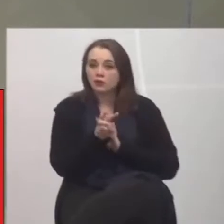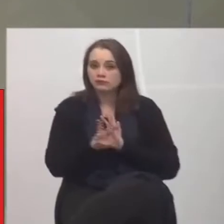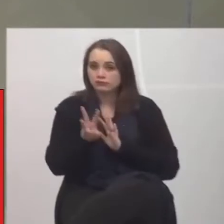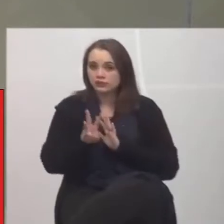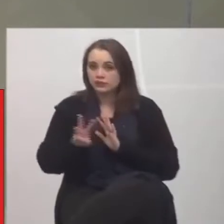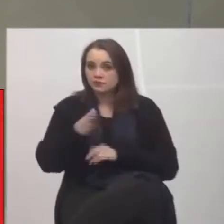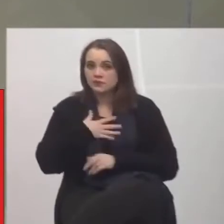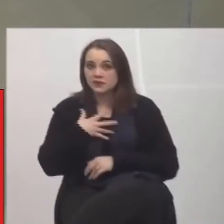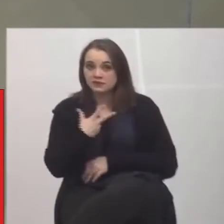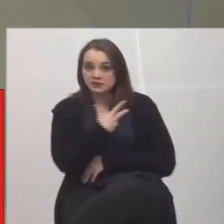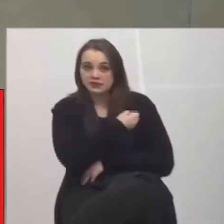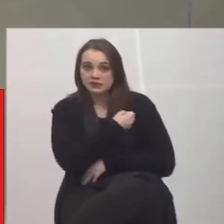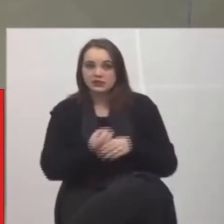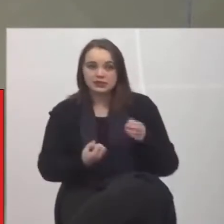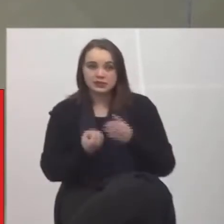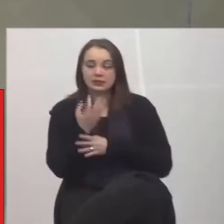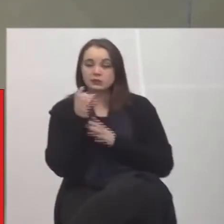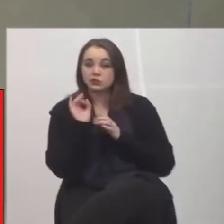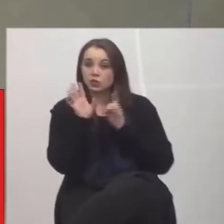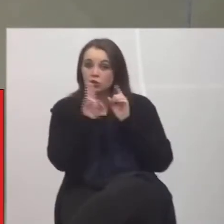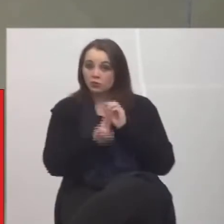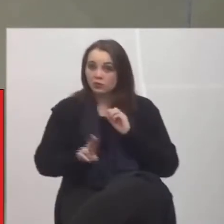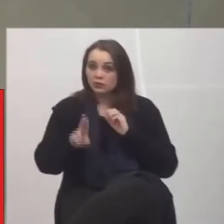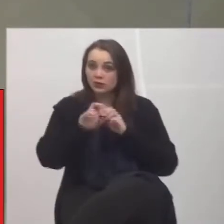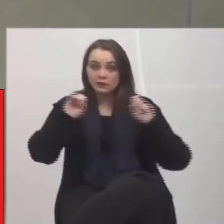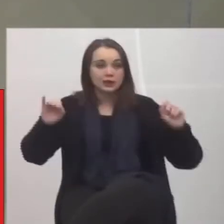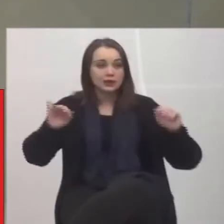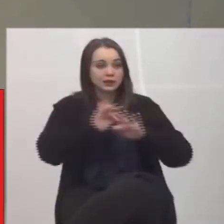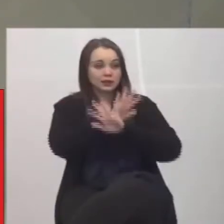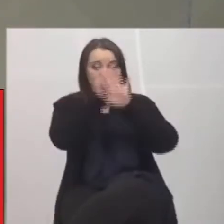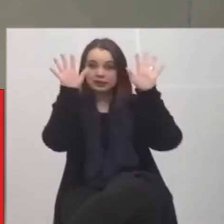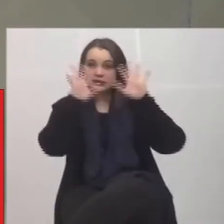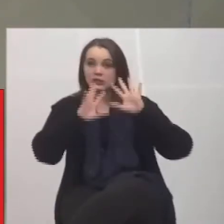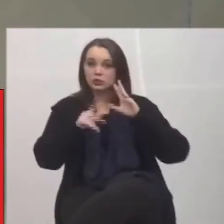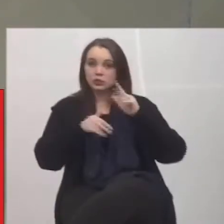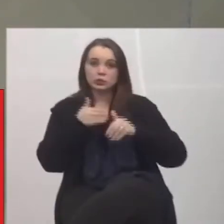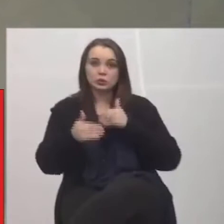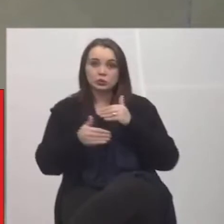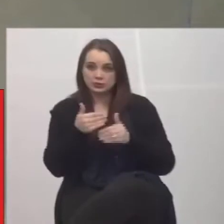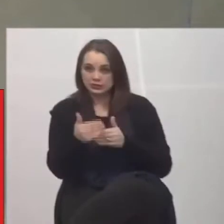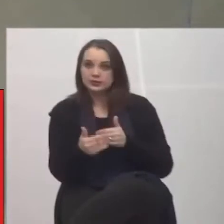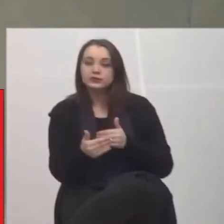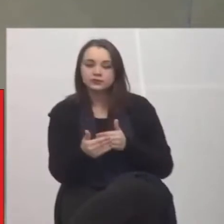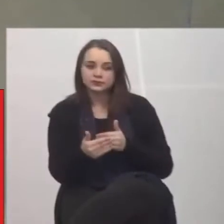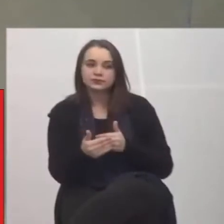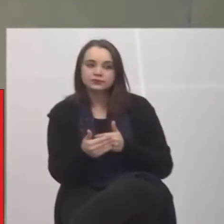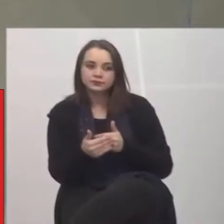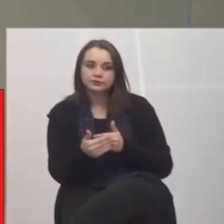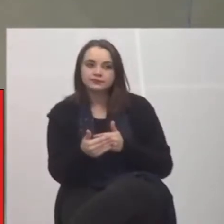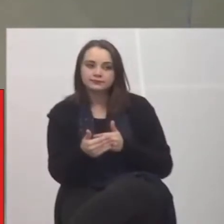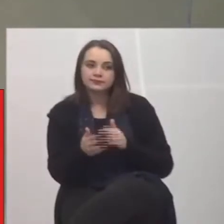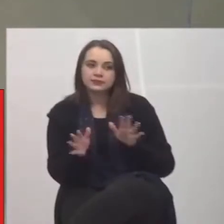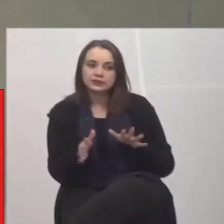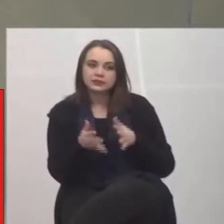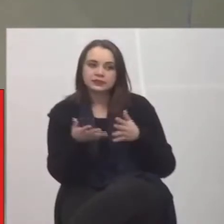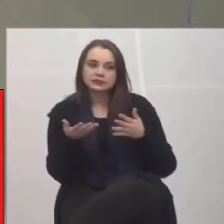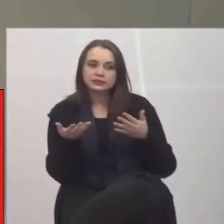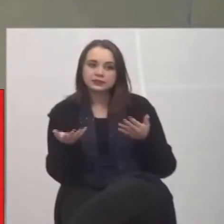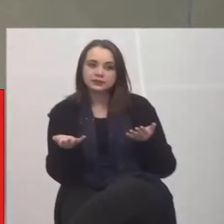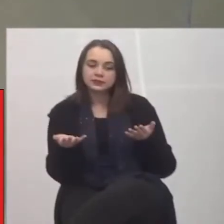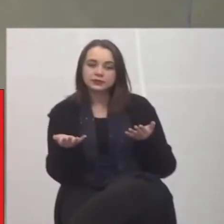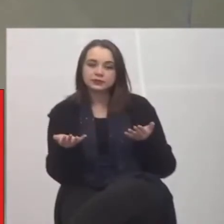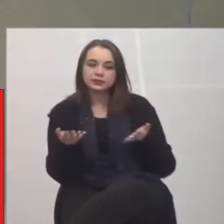foi criado exclusivamente para dar transparência para todo o processo, né? Então, foi